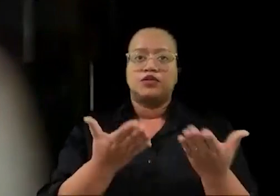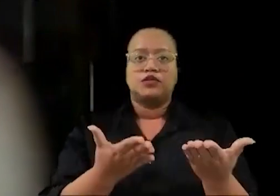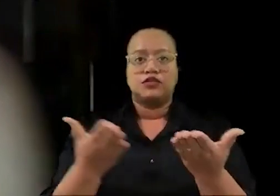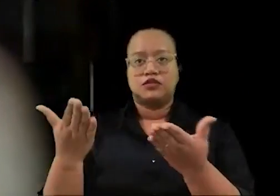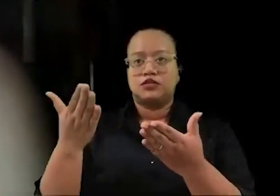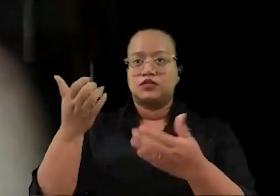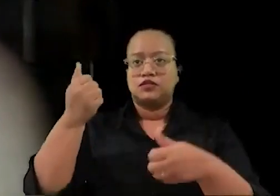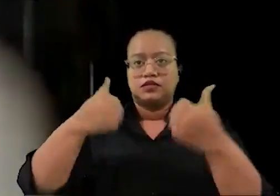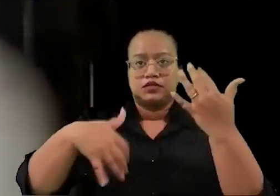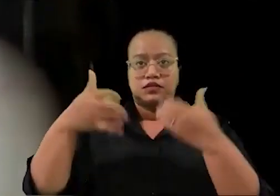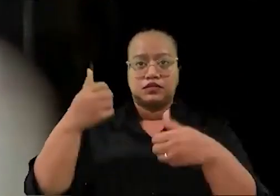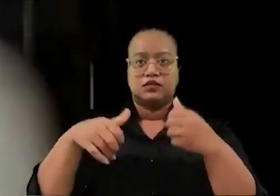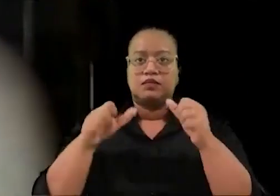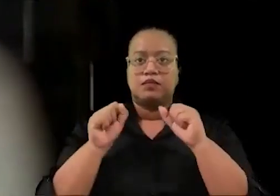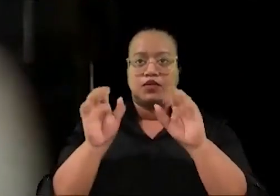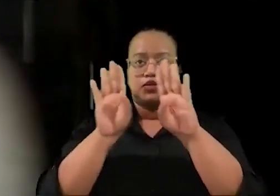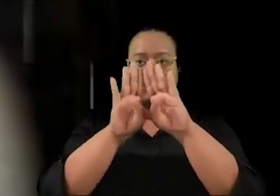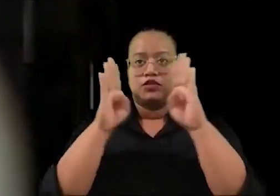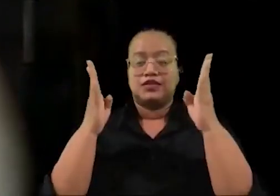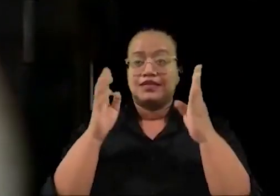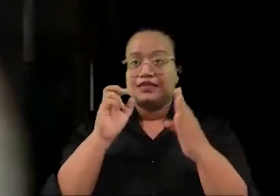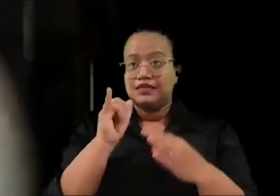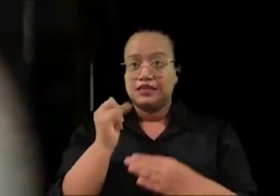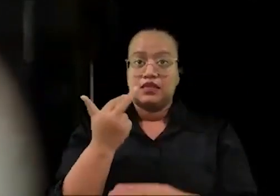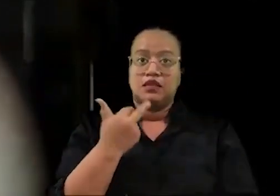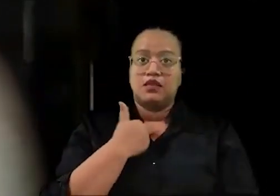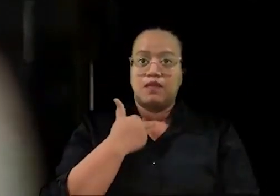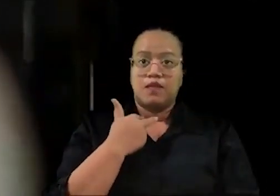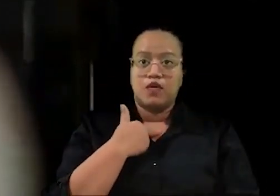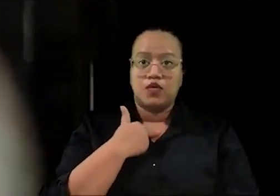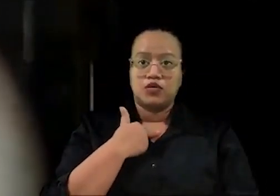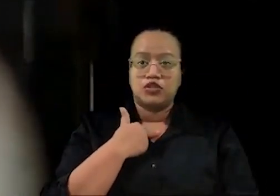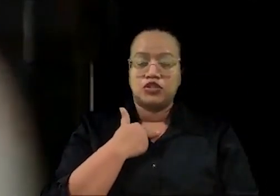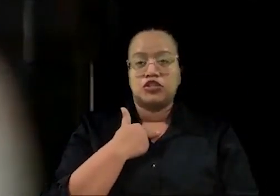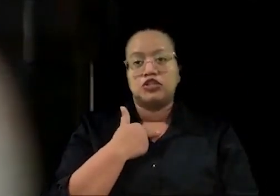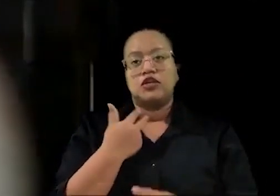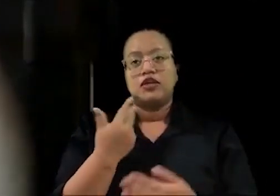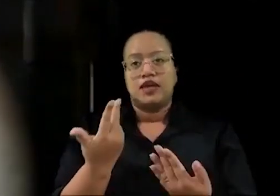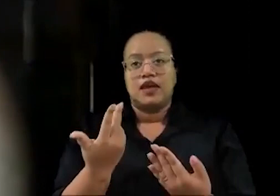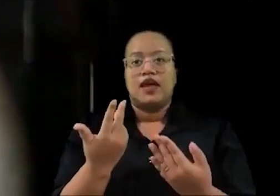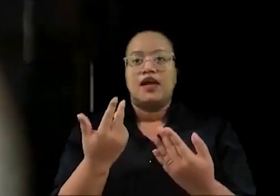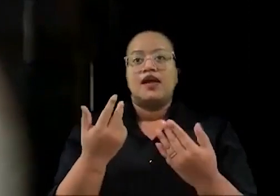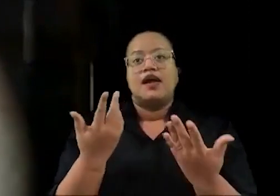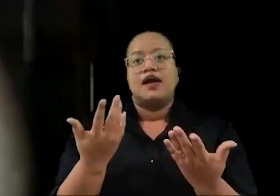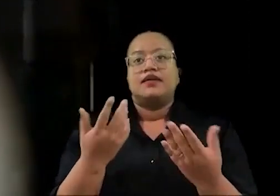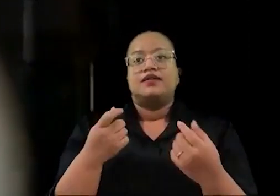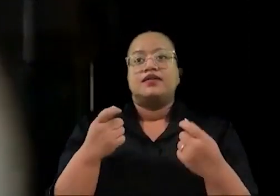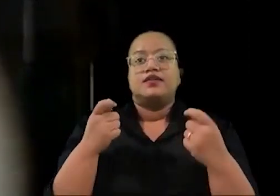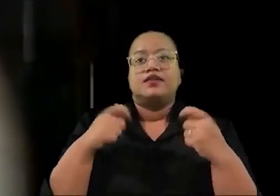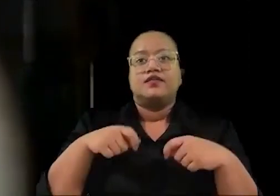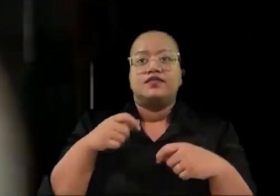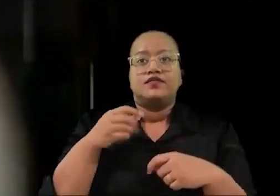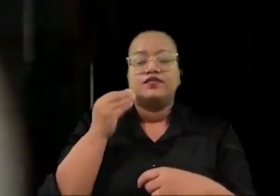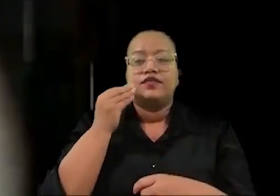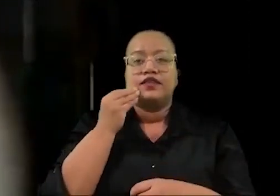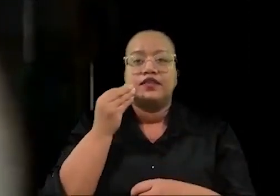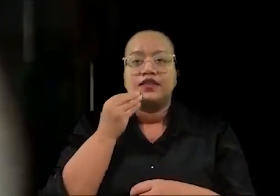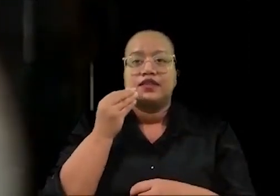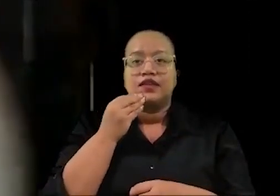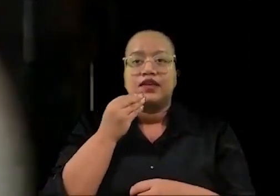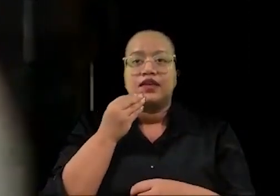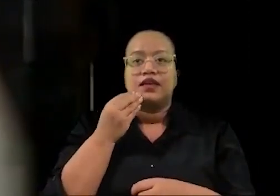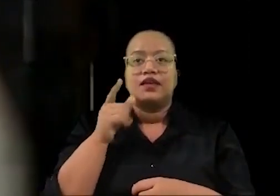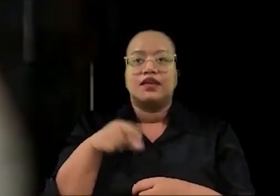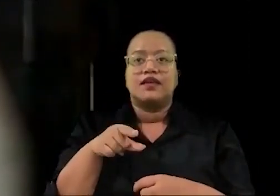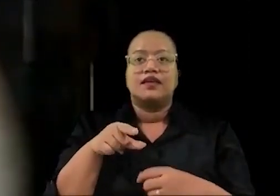Caso não possa, eu vou também aí dentro da informalidade que norteia o juizado, a gente pode